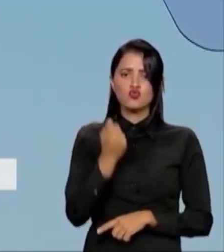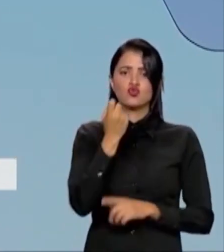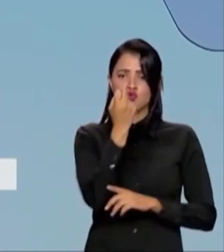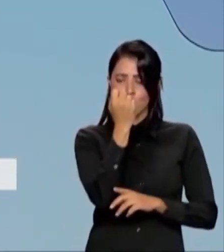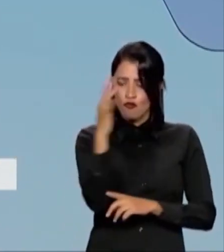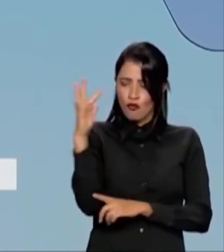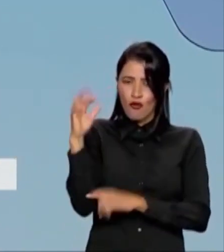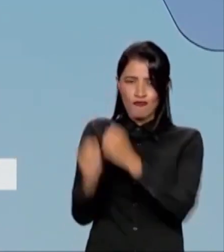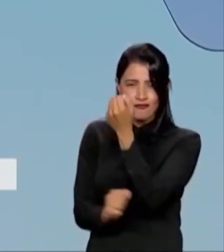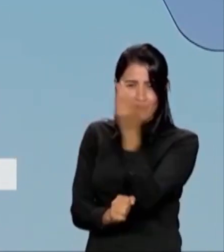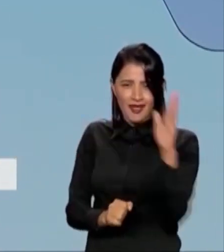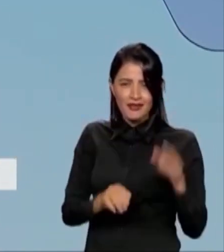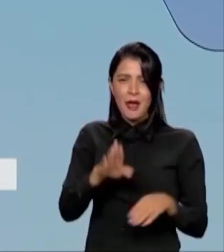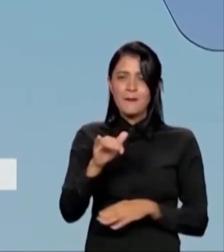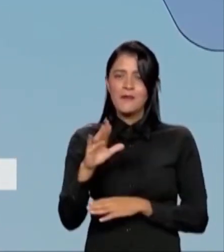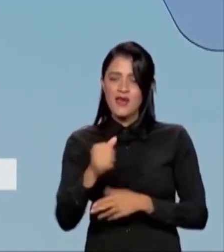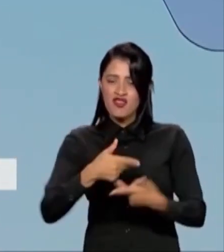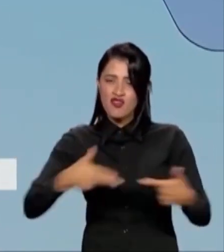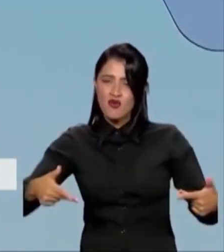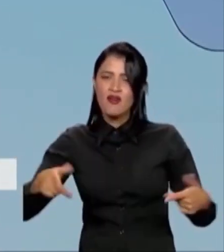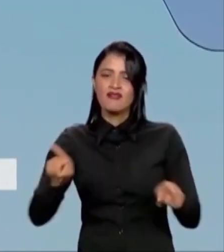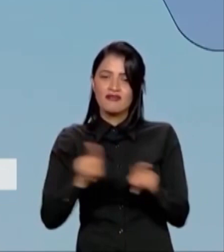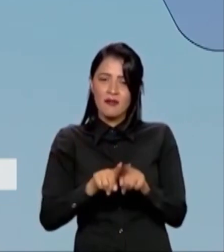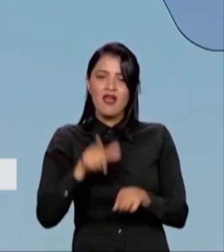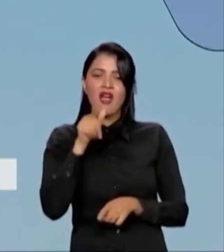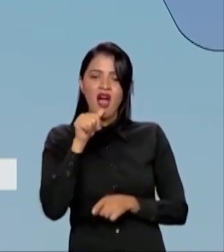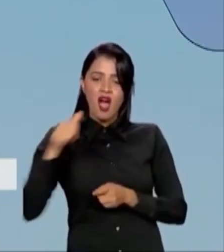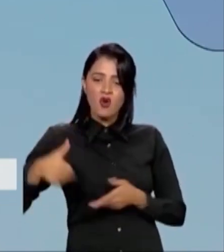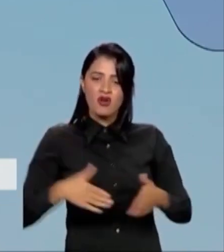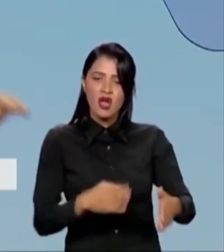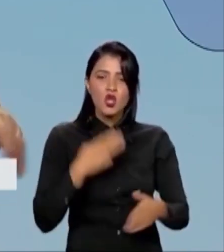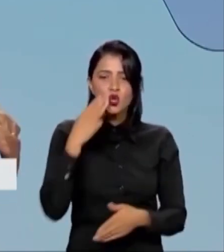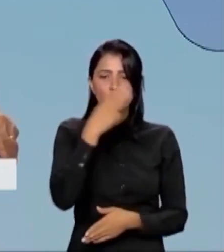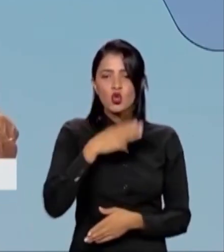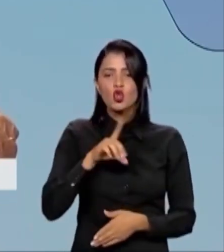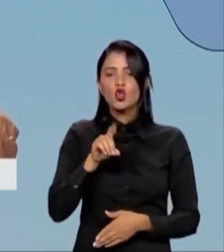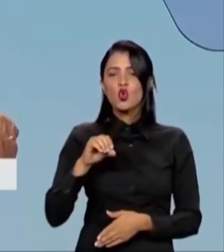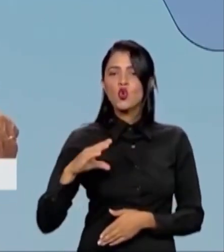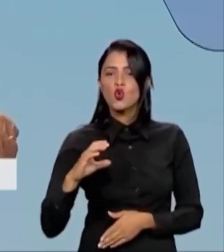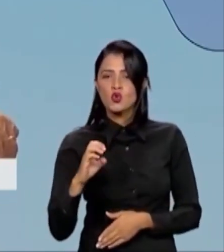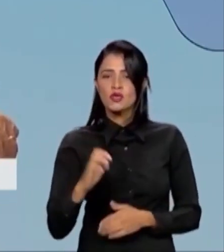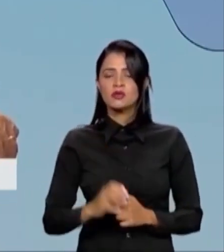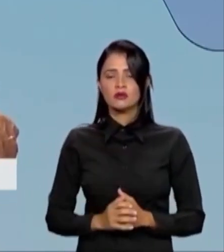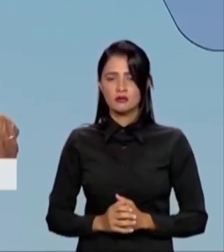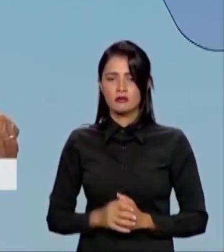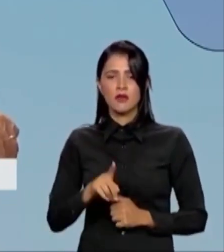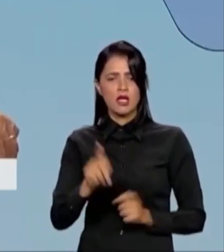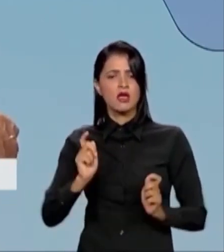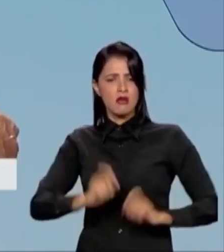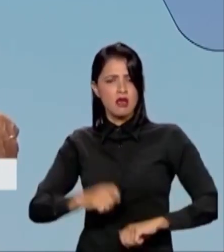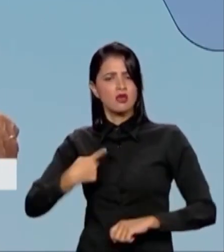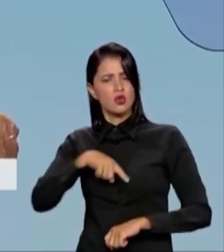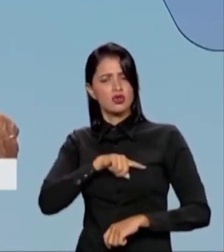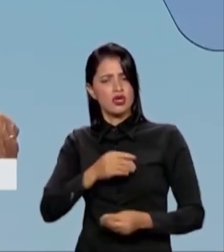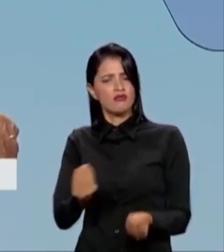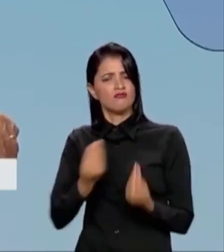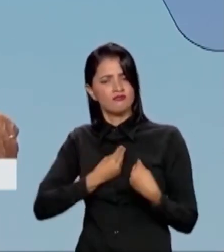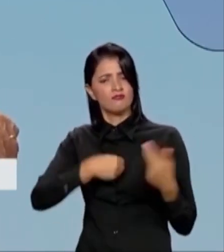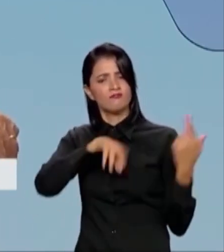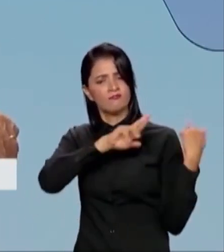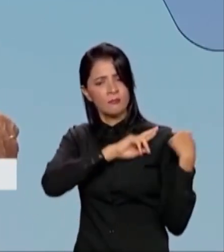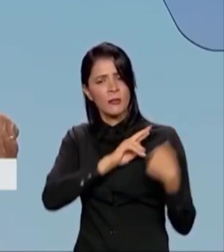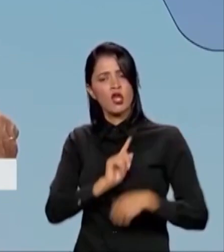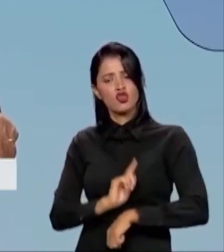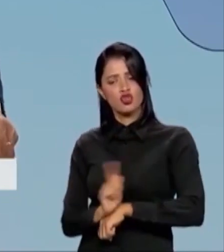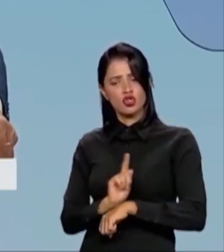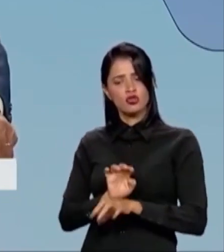florestas, biodiversidade e água doce. Esta condição nos torna responsáveis pela